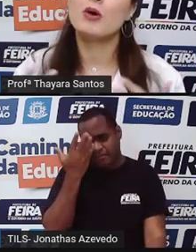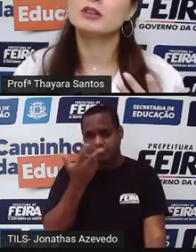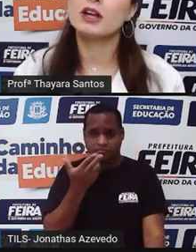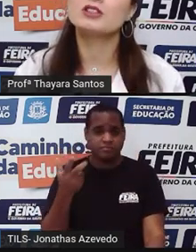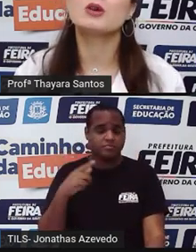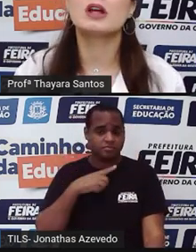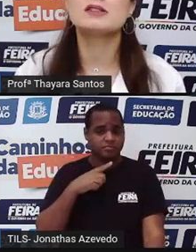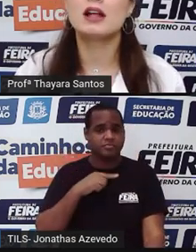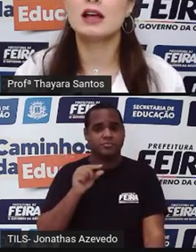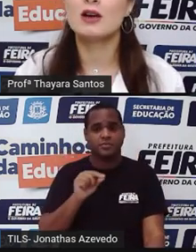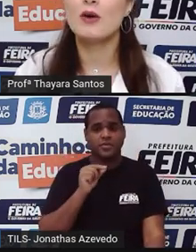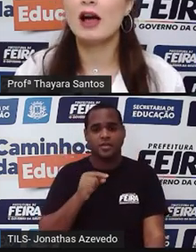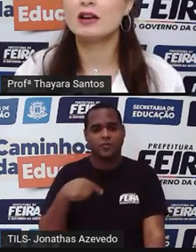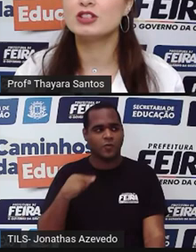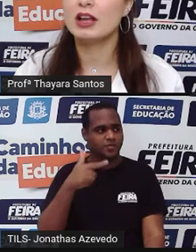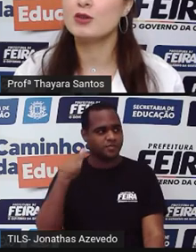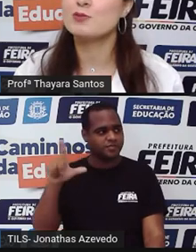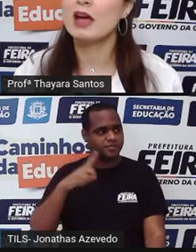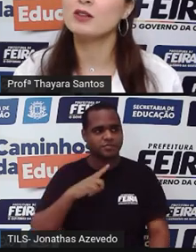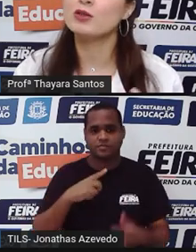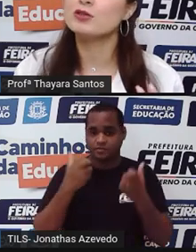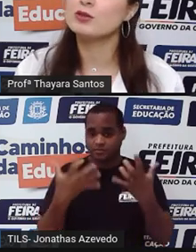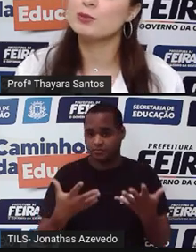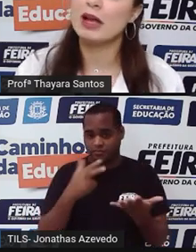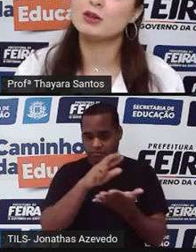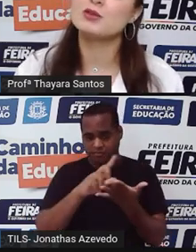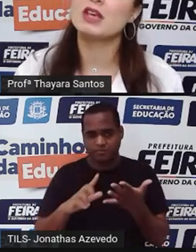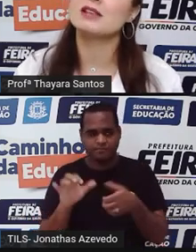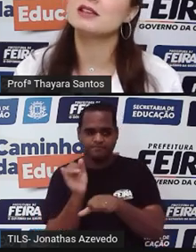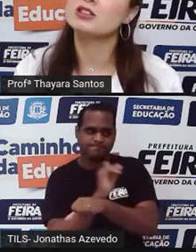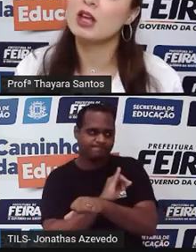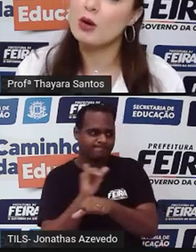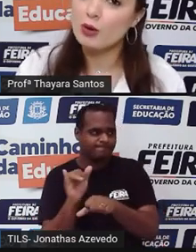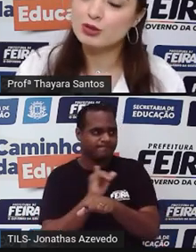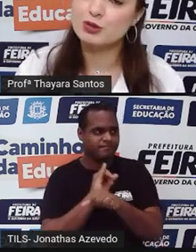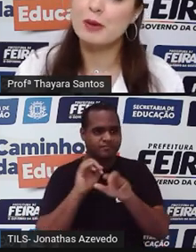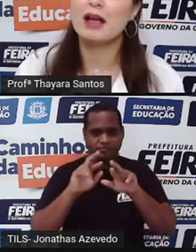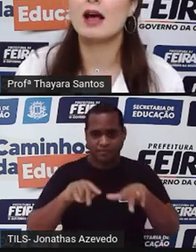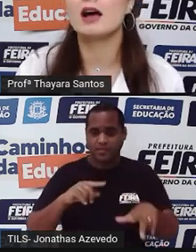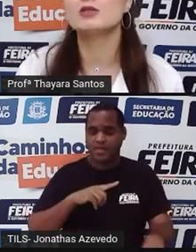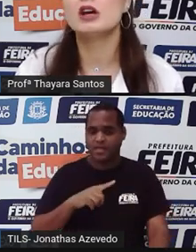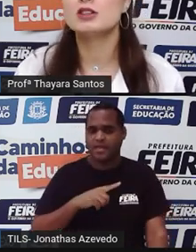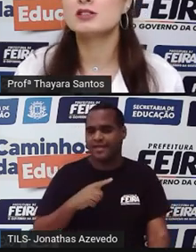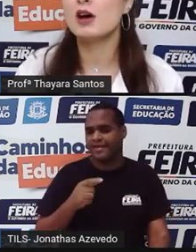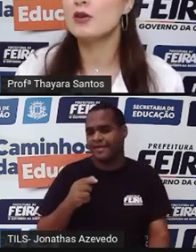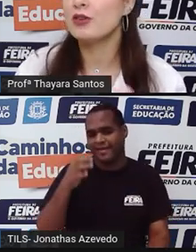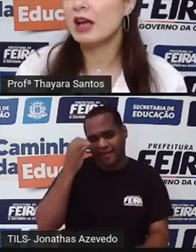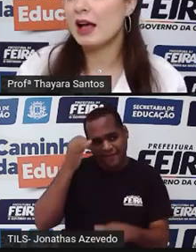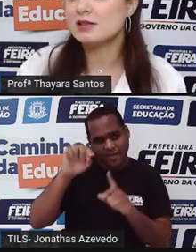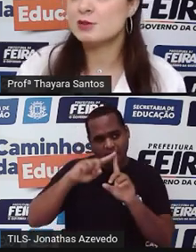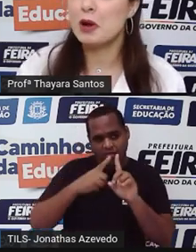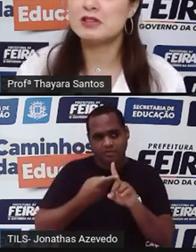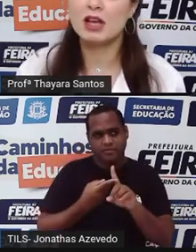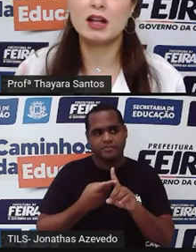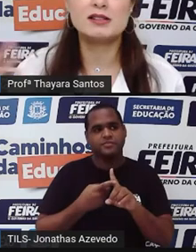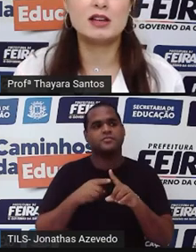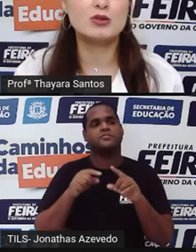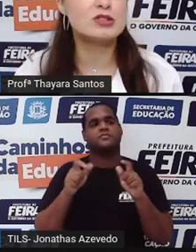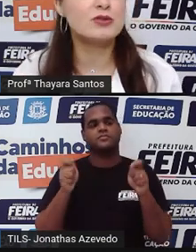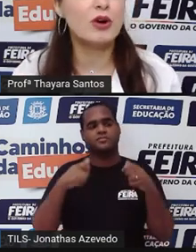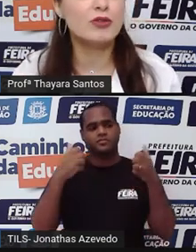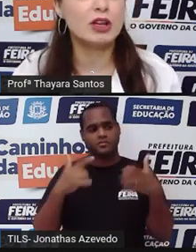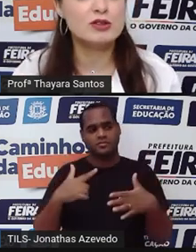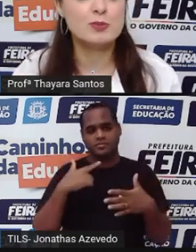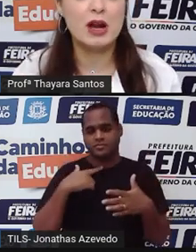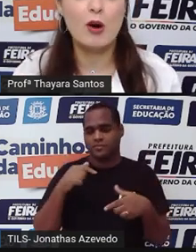tem uma outra questão que eles alegam a já que os métodos métodos que existem hoje no mercado São eficazes Pode ser